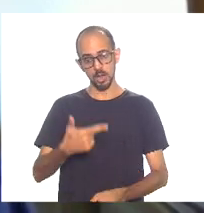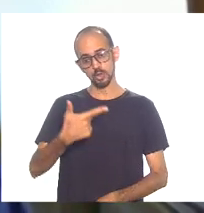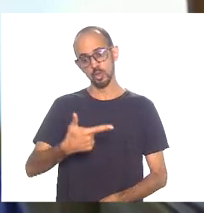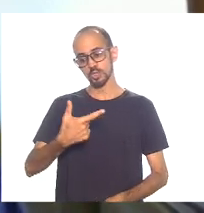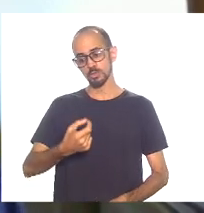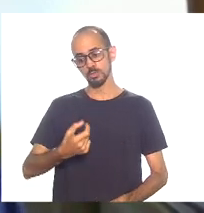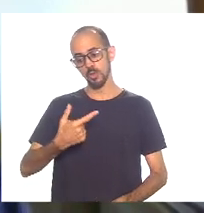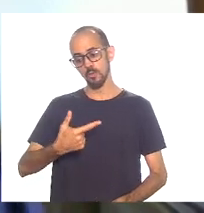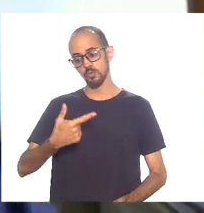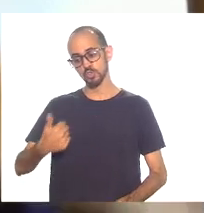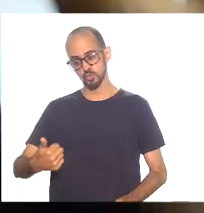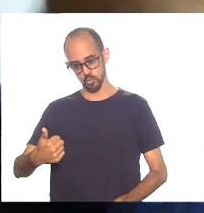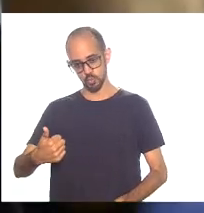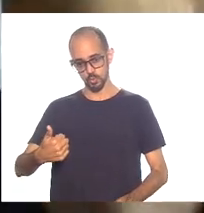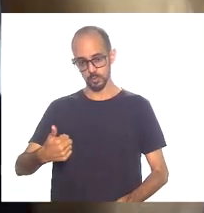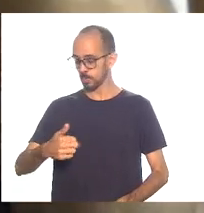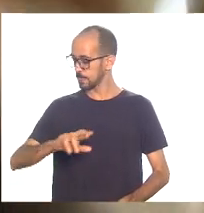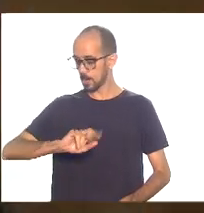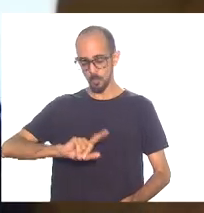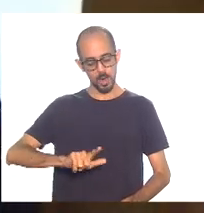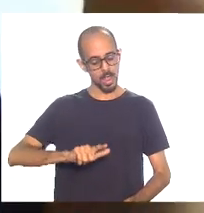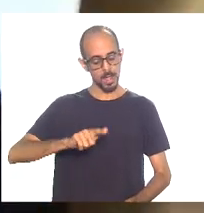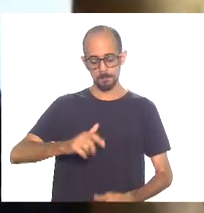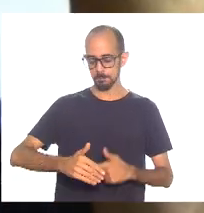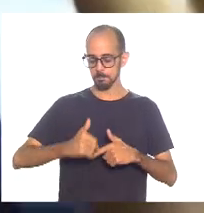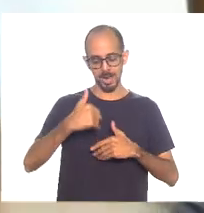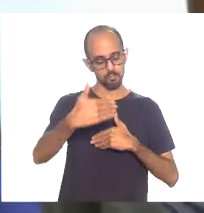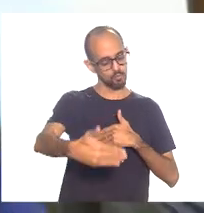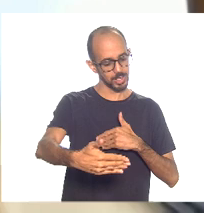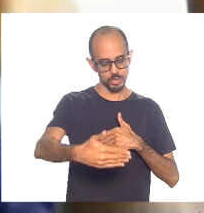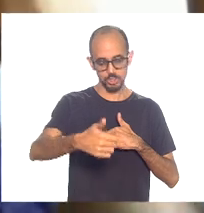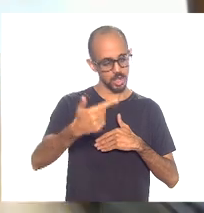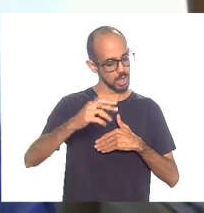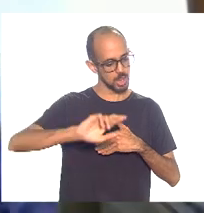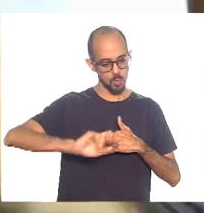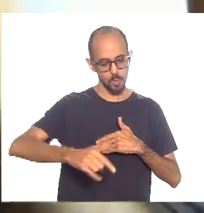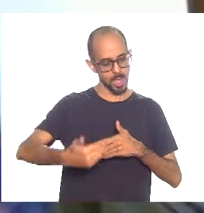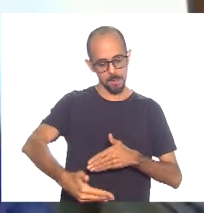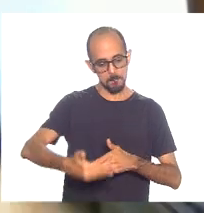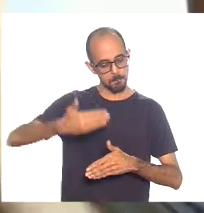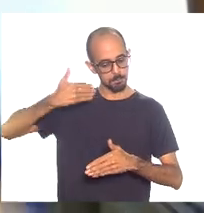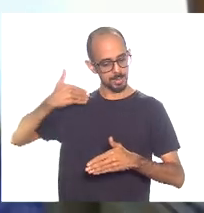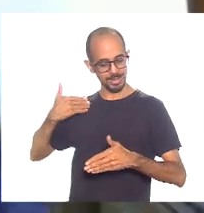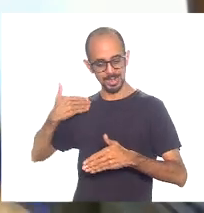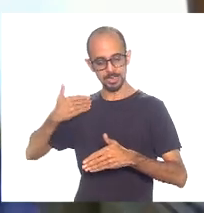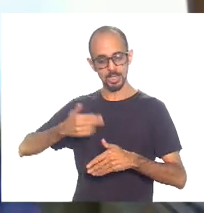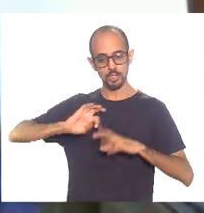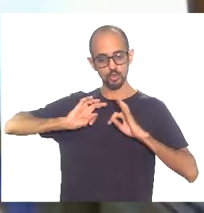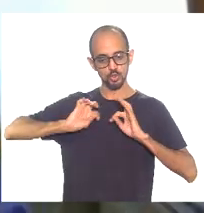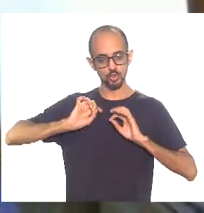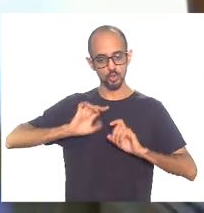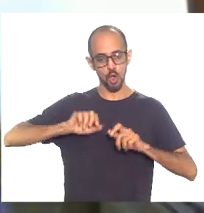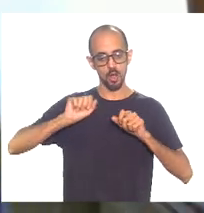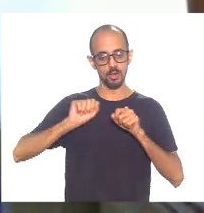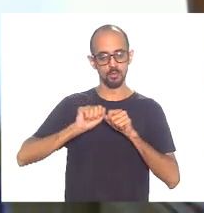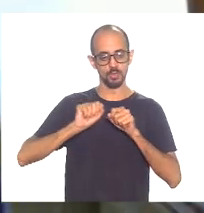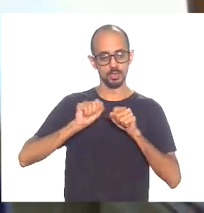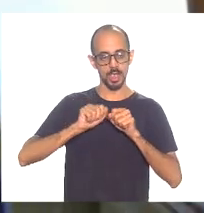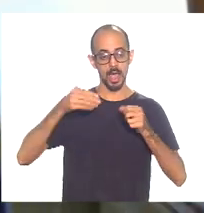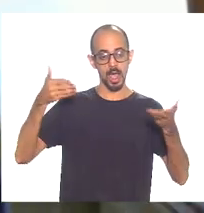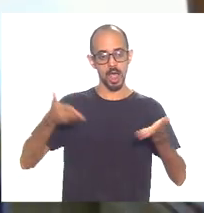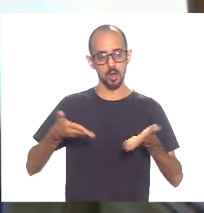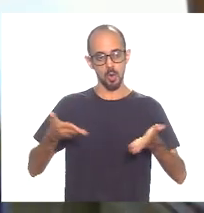2021. Não tem para frente e nem tem para trás. É só dos leilões de energia elétrica de